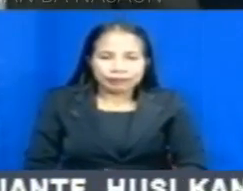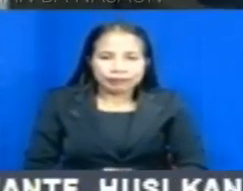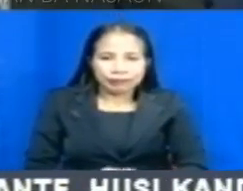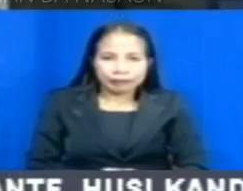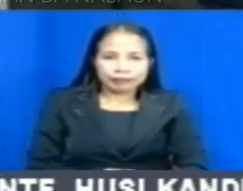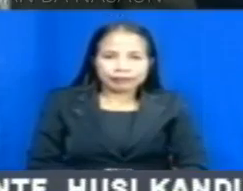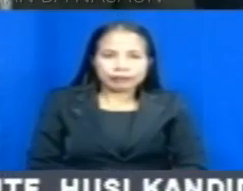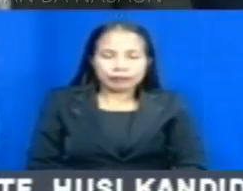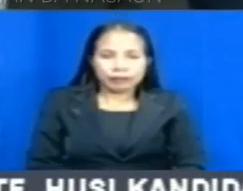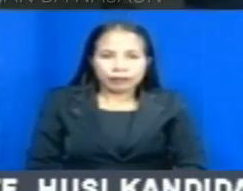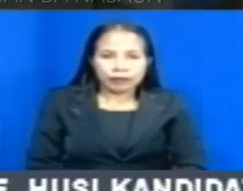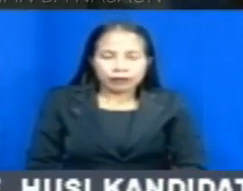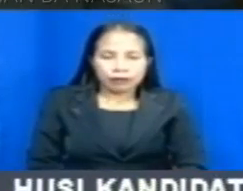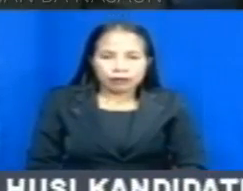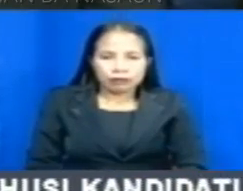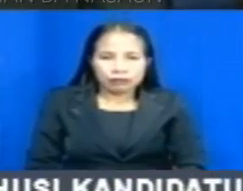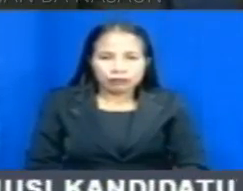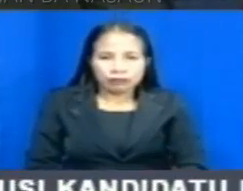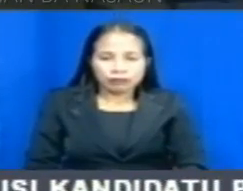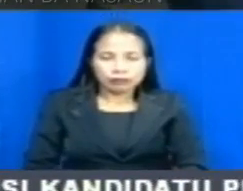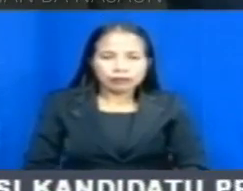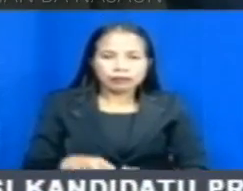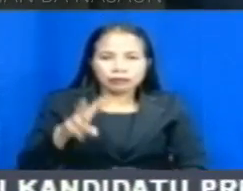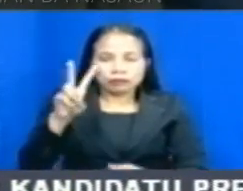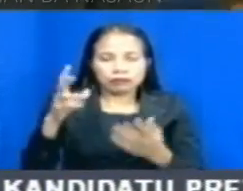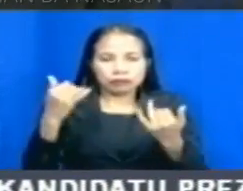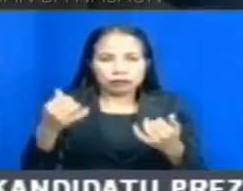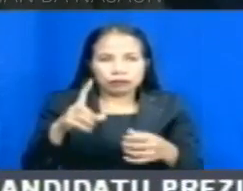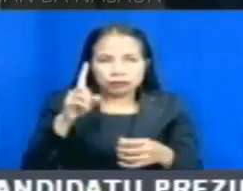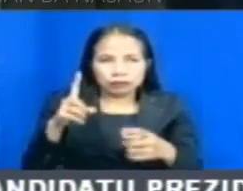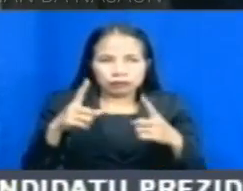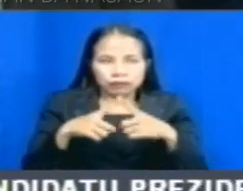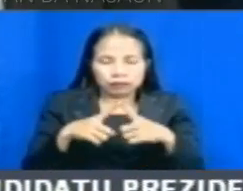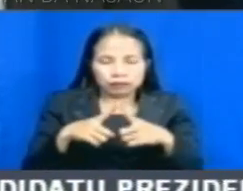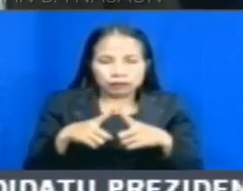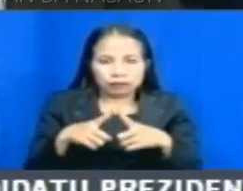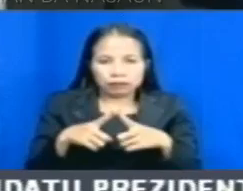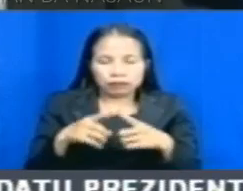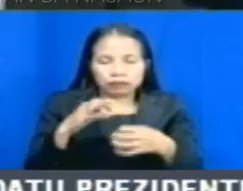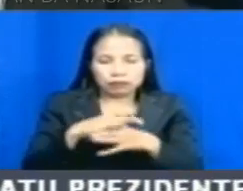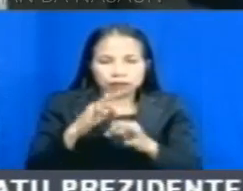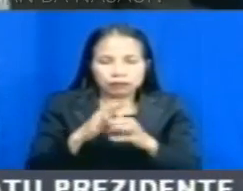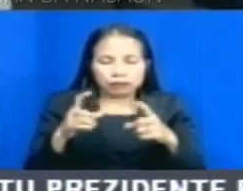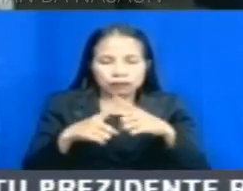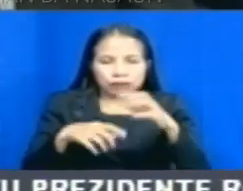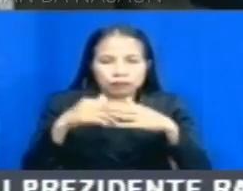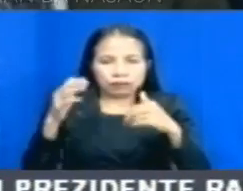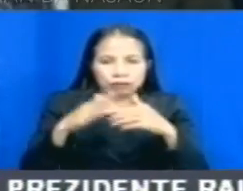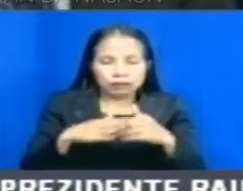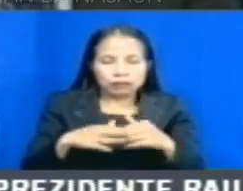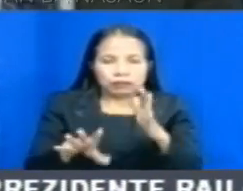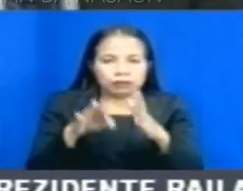for the. Ami e a assinatura Rua Oi, ida ba a reabilitação da infraestrutura Nebe.